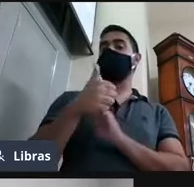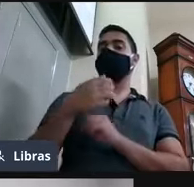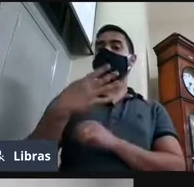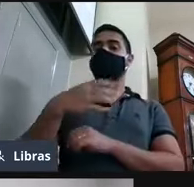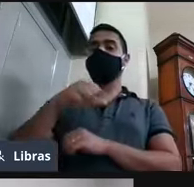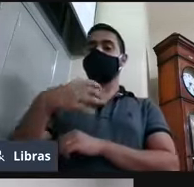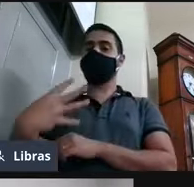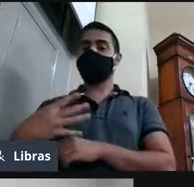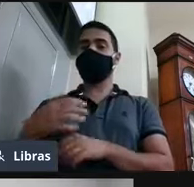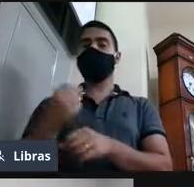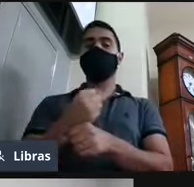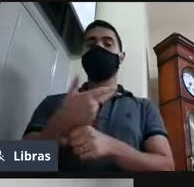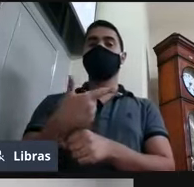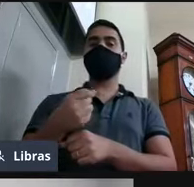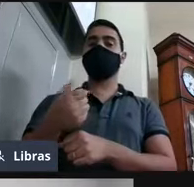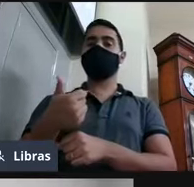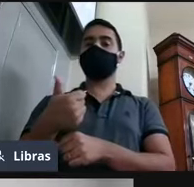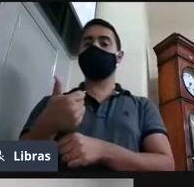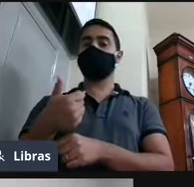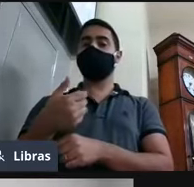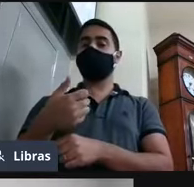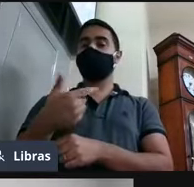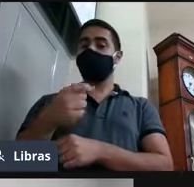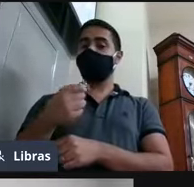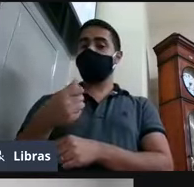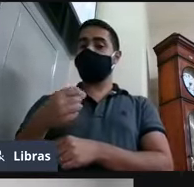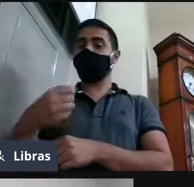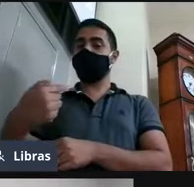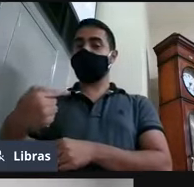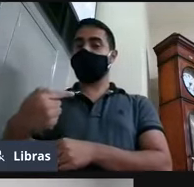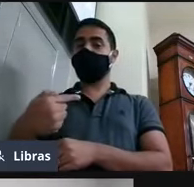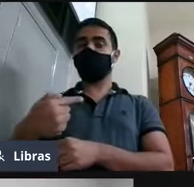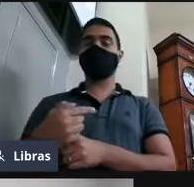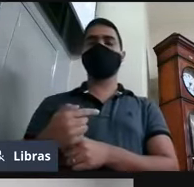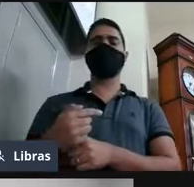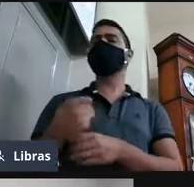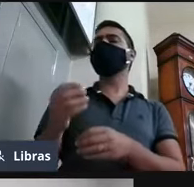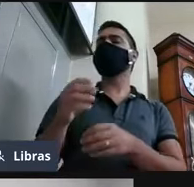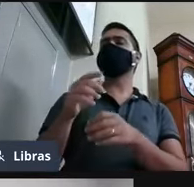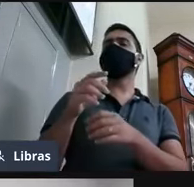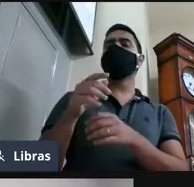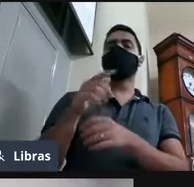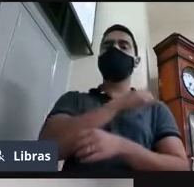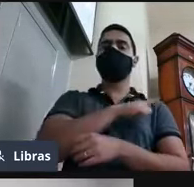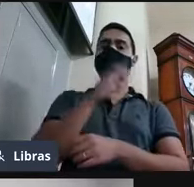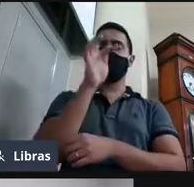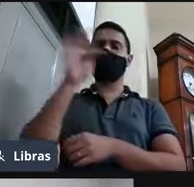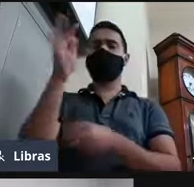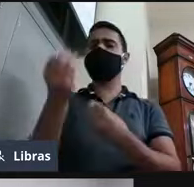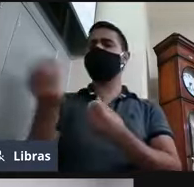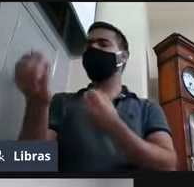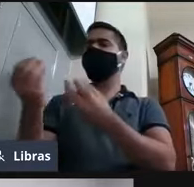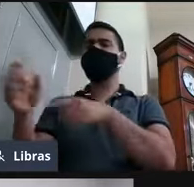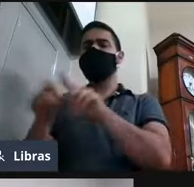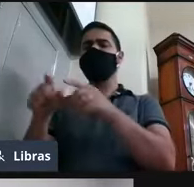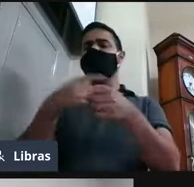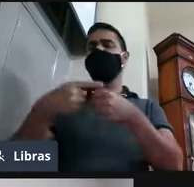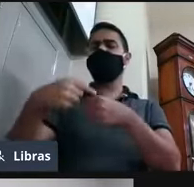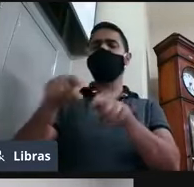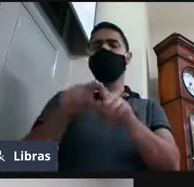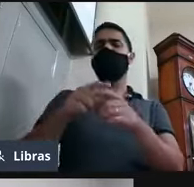de 2007. O recurso do Fundeb, distribuído entre o Distrito Federal, os estados e os municípios, considerando exclusivamente as